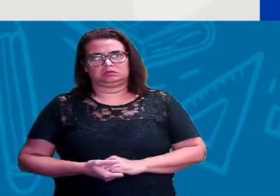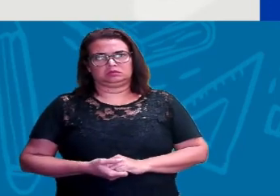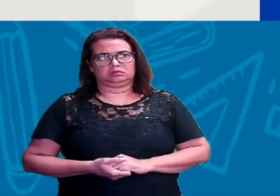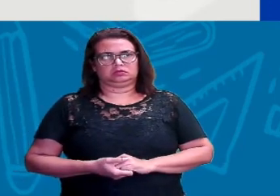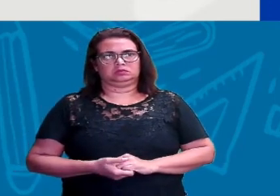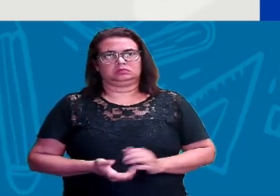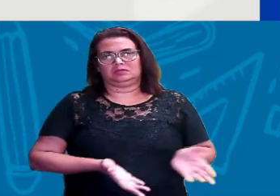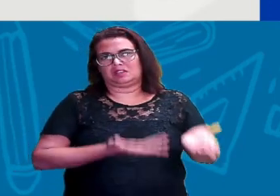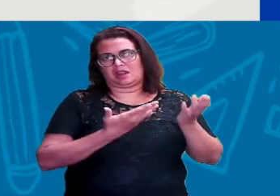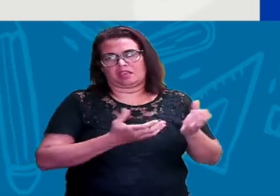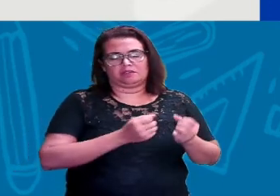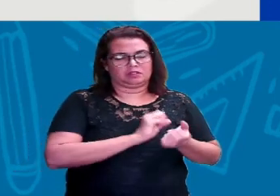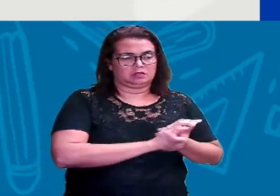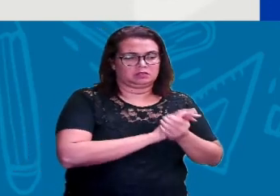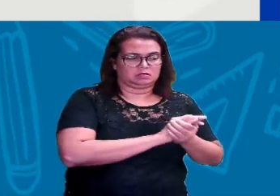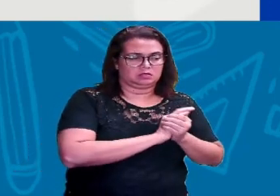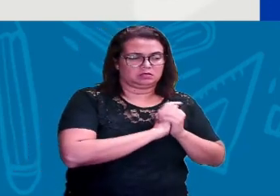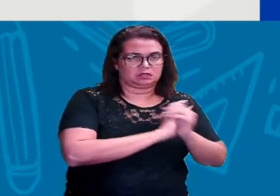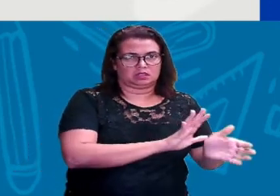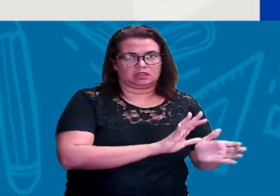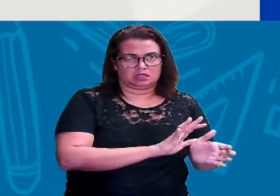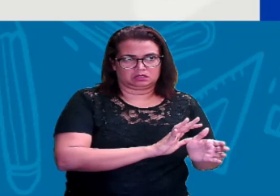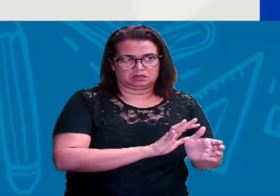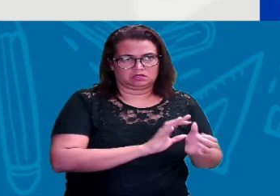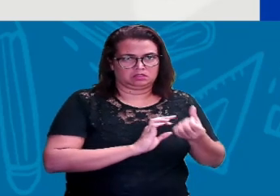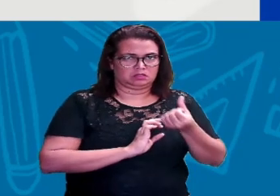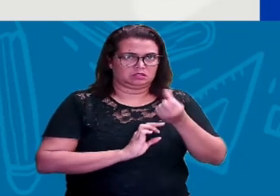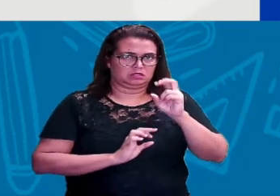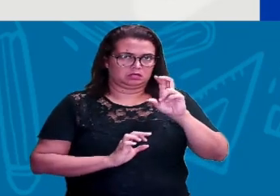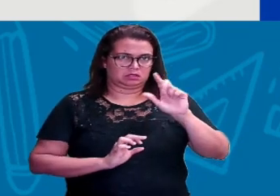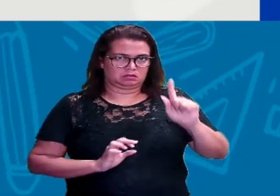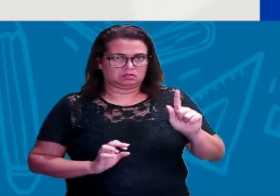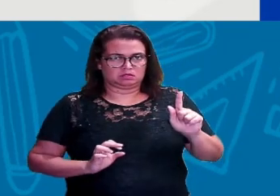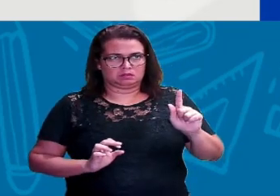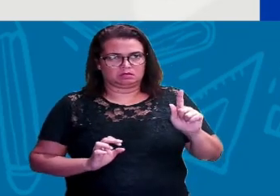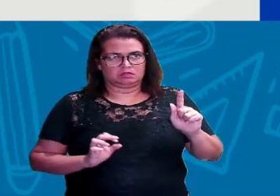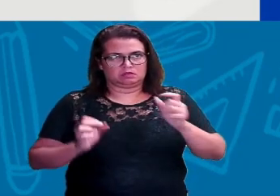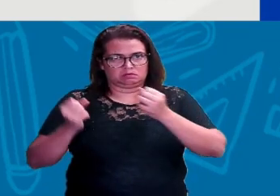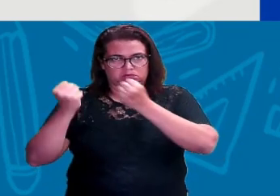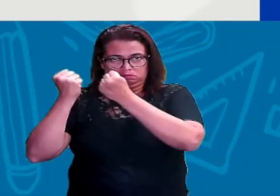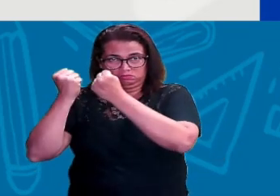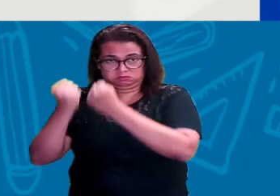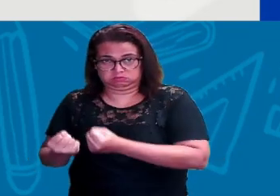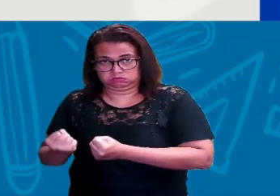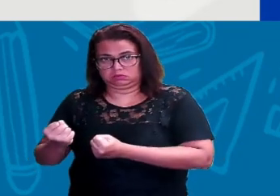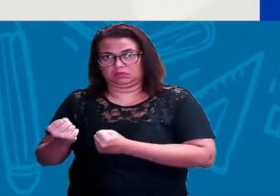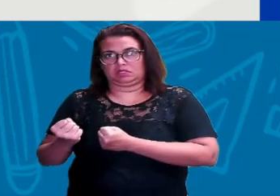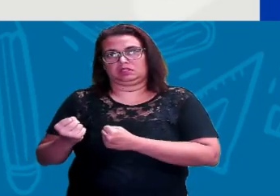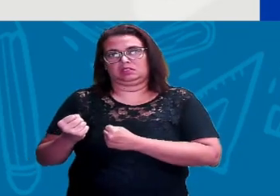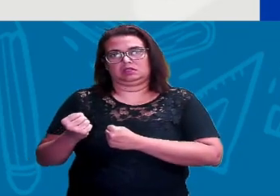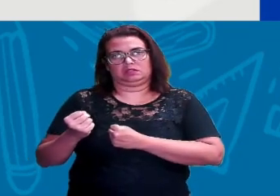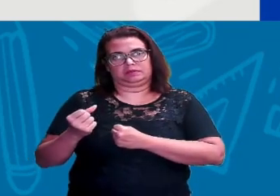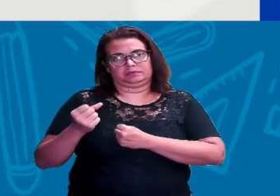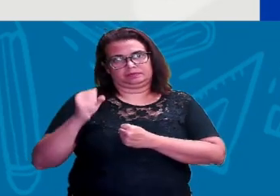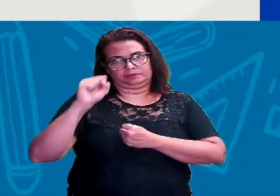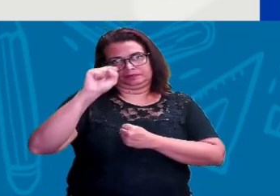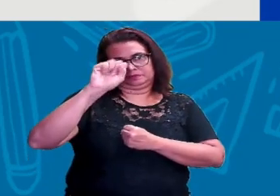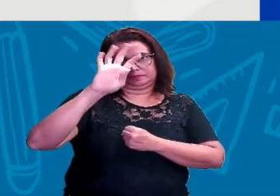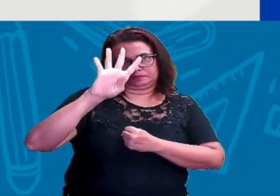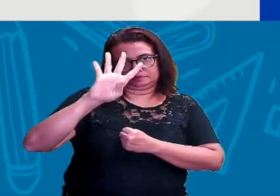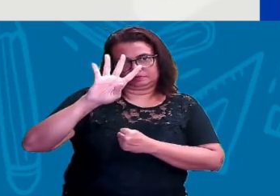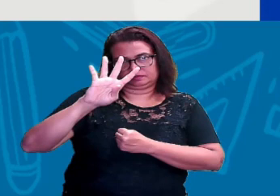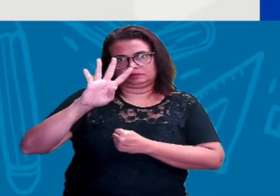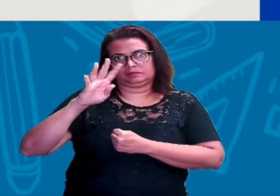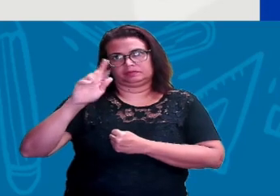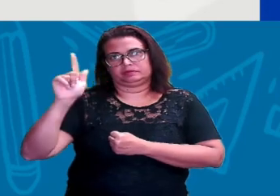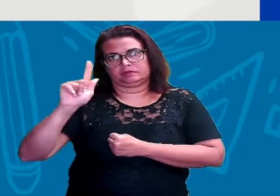Mais leve o dado, que mede 65 gramas, e mais pesado o pote, que mede 84